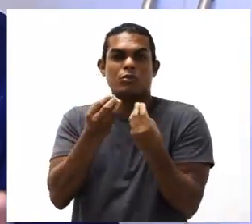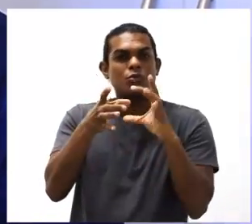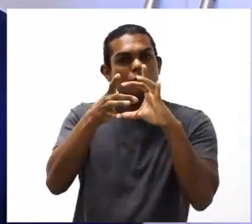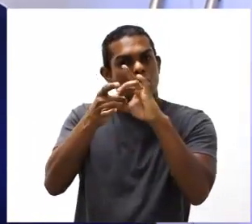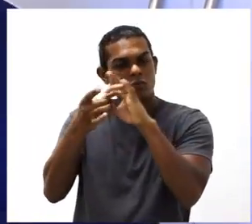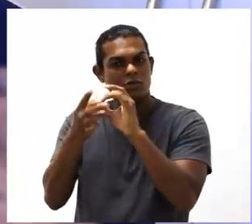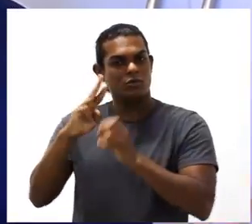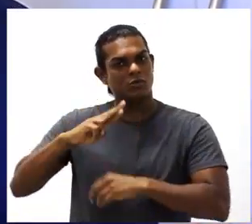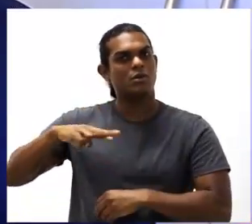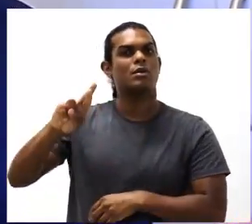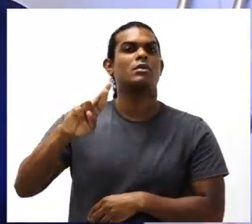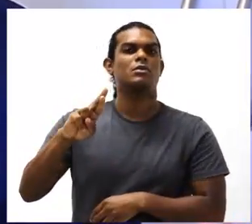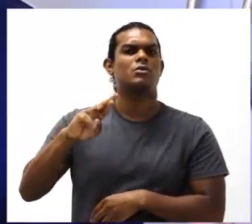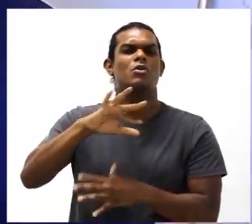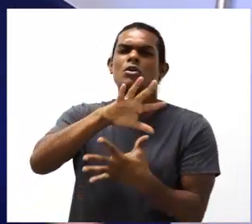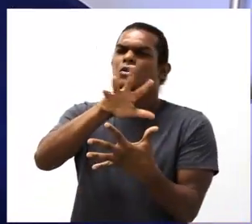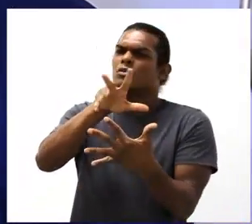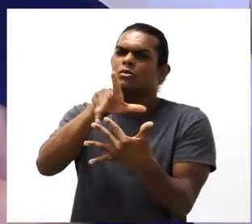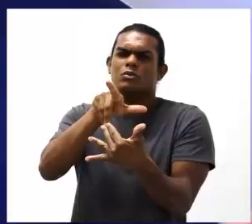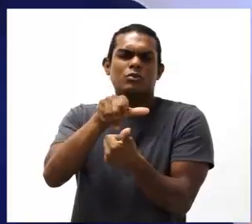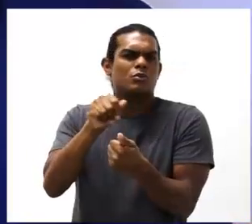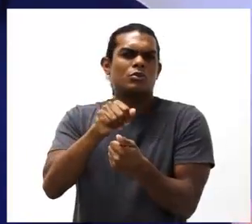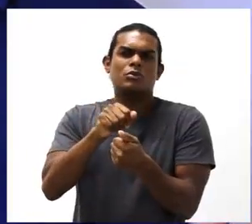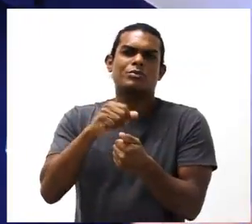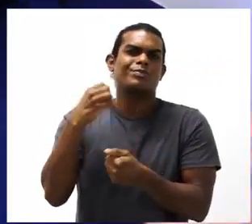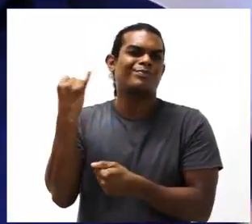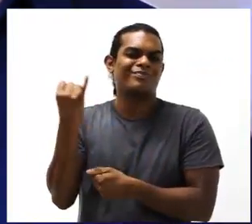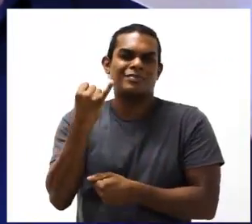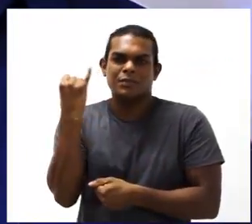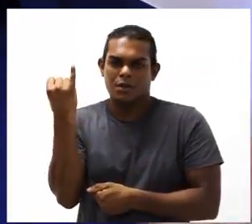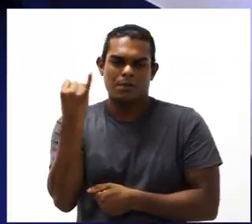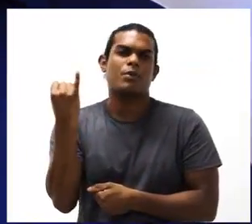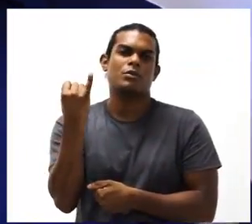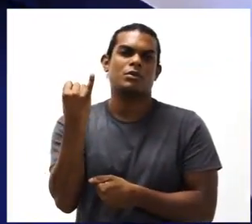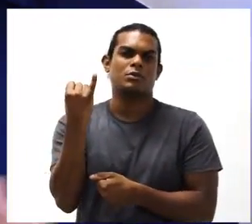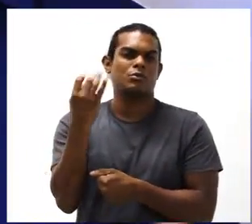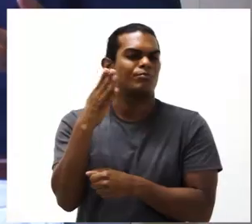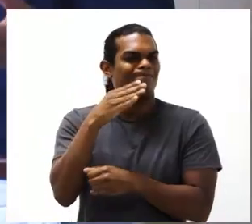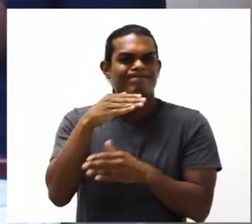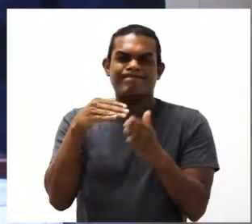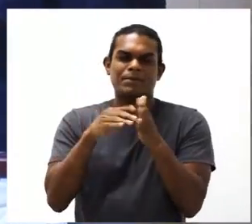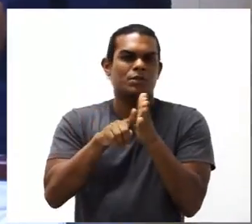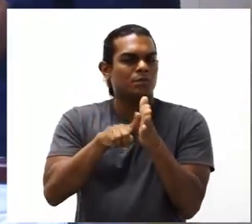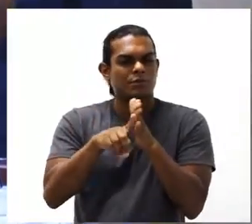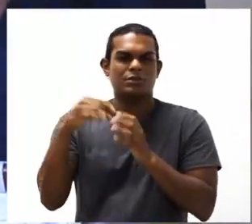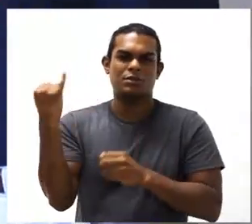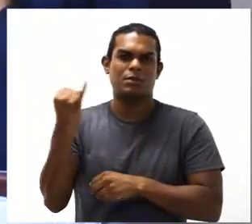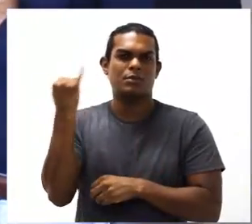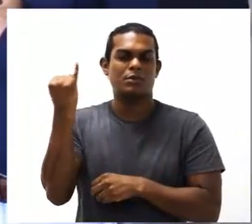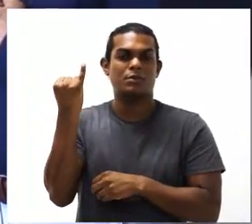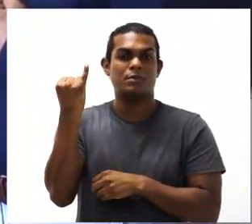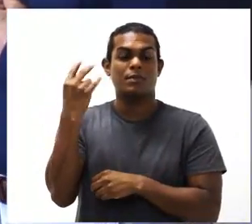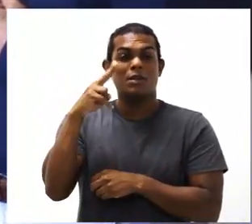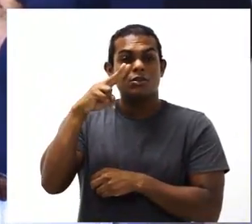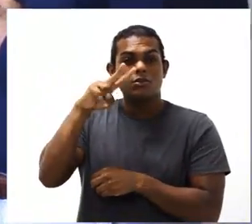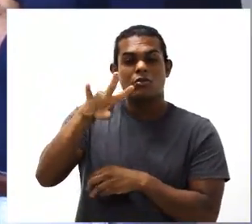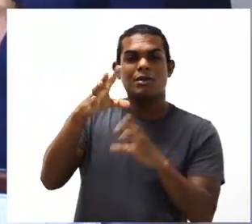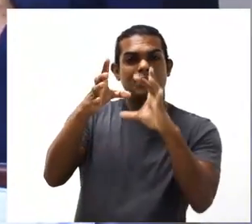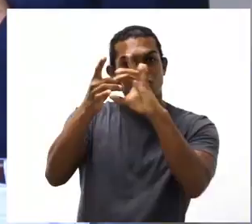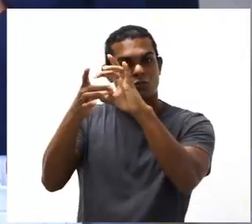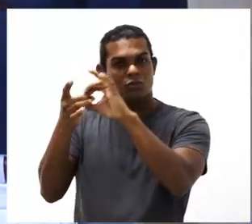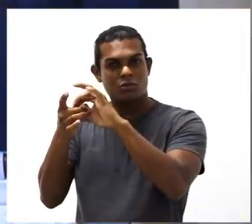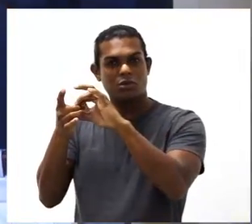religioso, o mundo, o universo todo tem relevância. Então, todos os dados são informações, tudo é relevante. Se eu vou olhar do ponto de vista